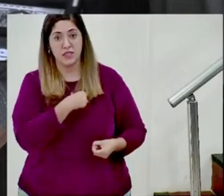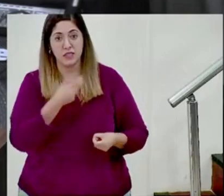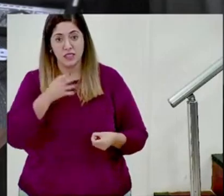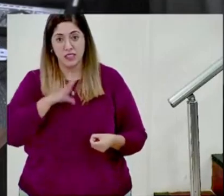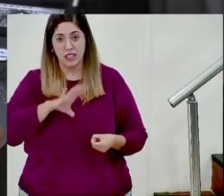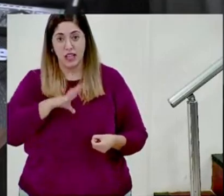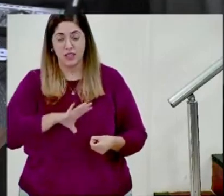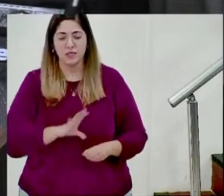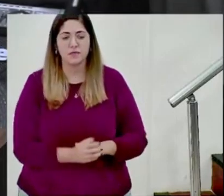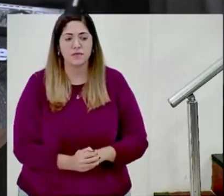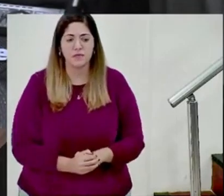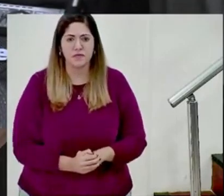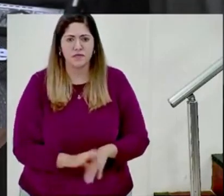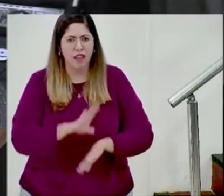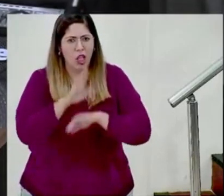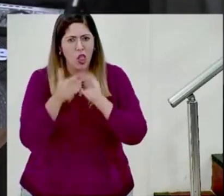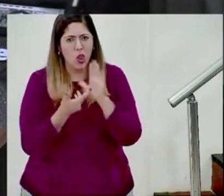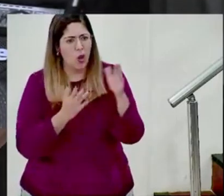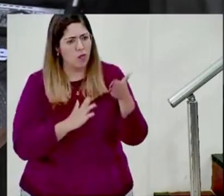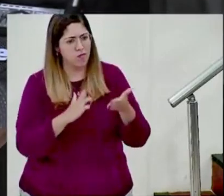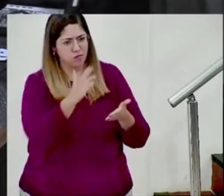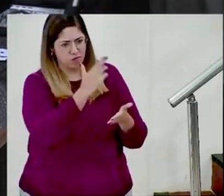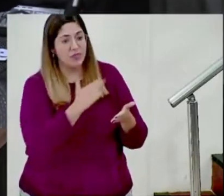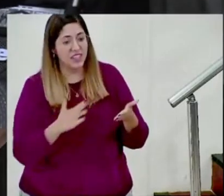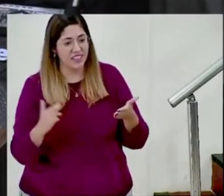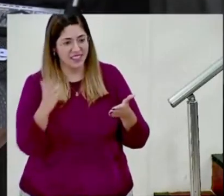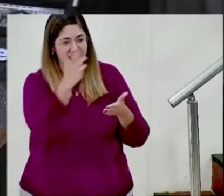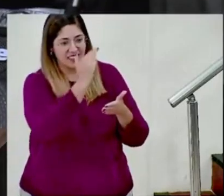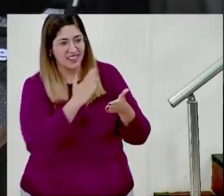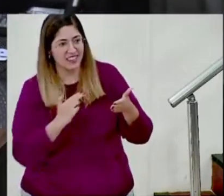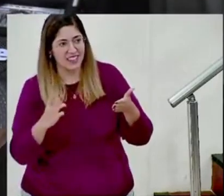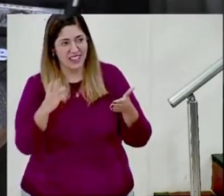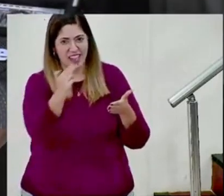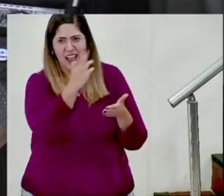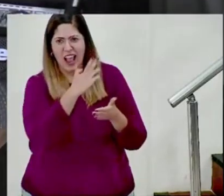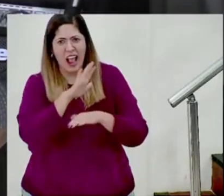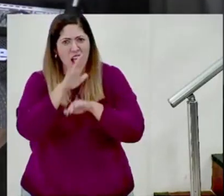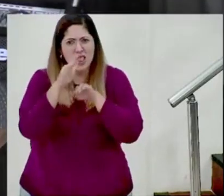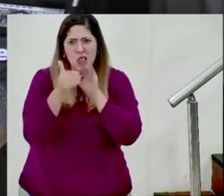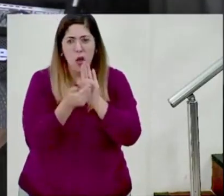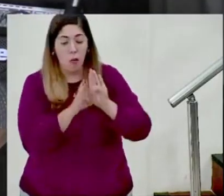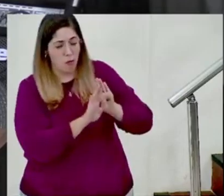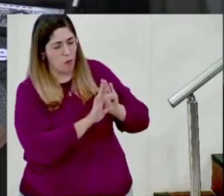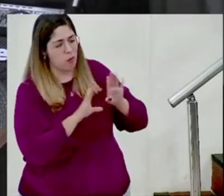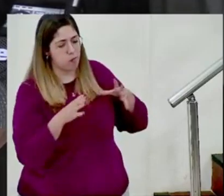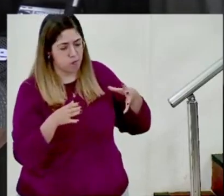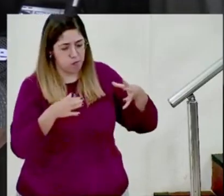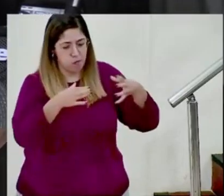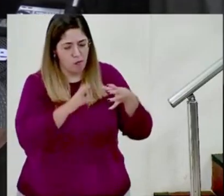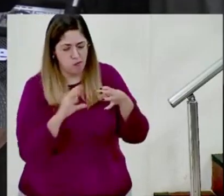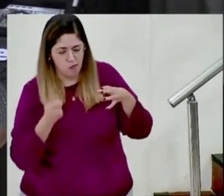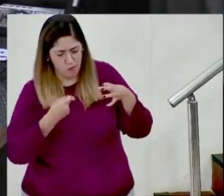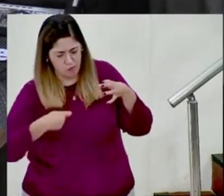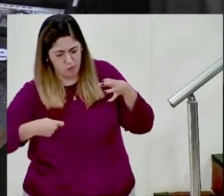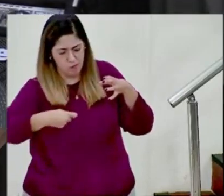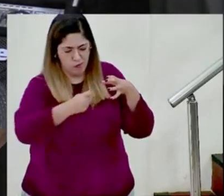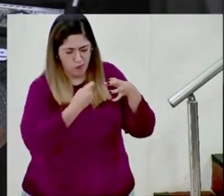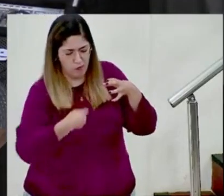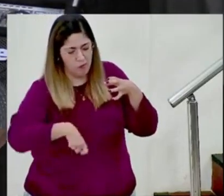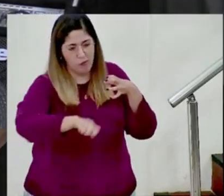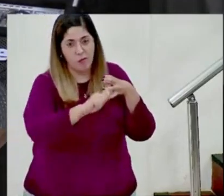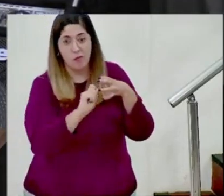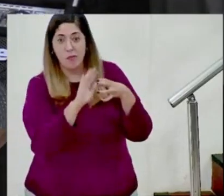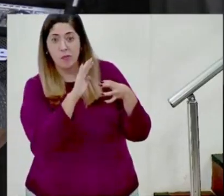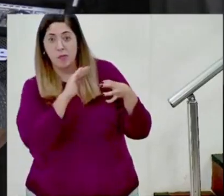sala, desenha a batalha de Laquis, não a de Jerusalém, que essa não deu, escreve o cilindro e morre.